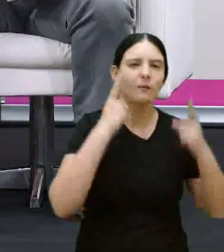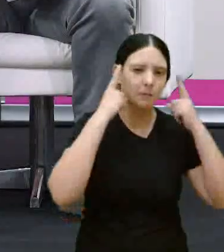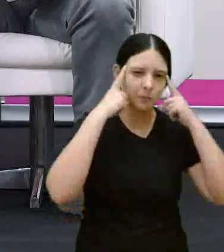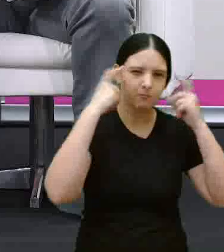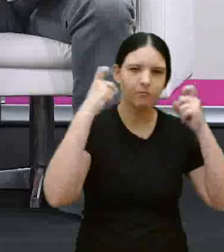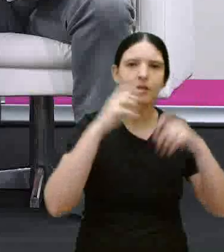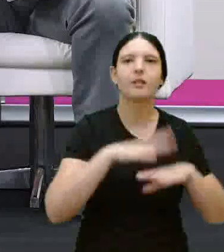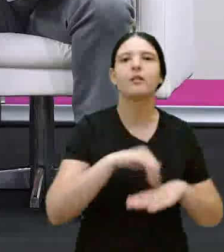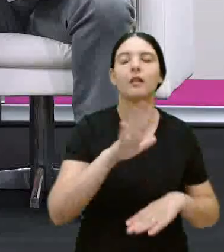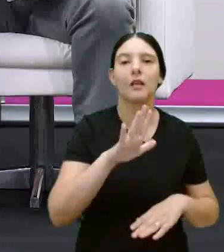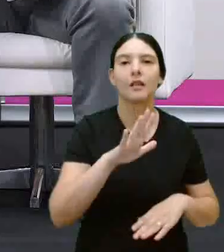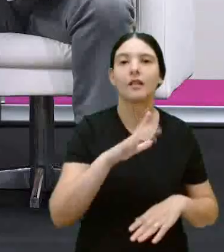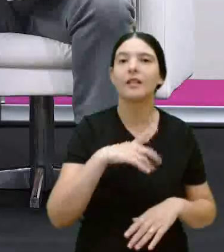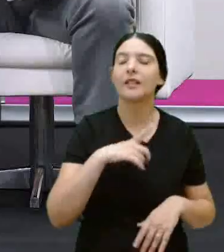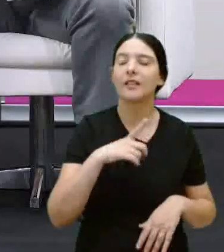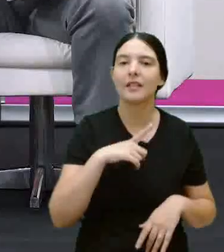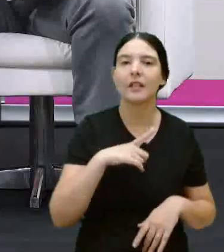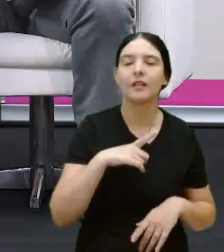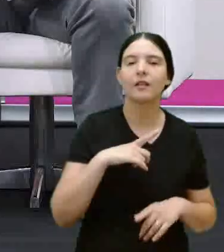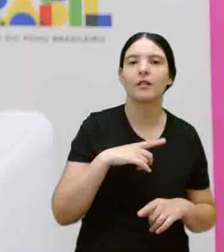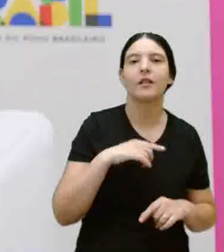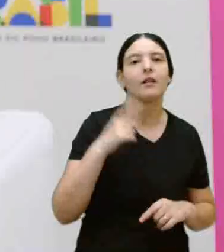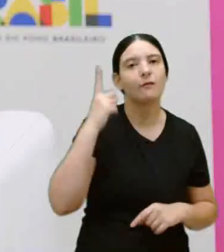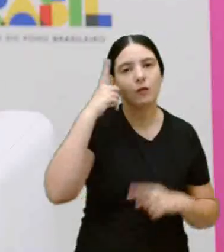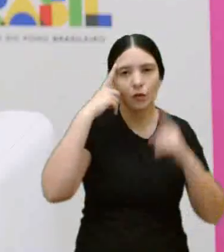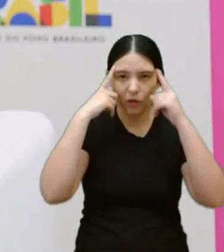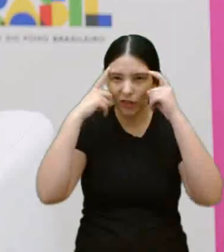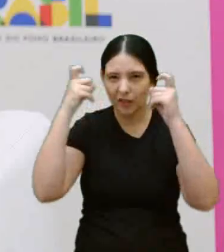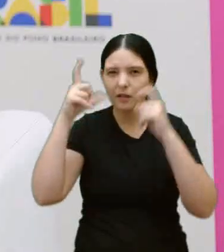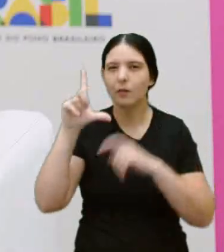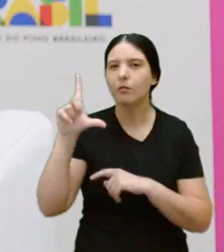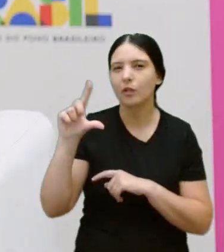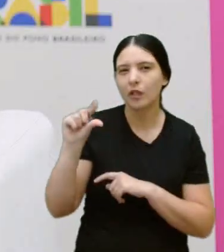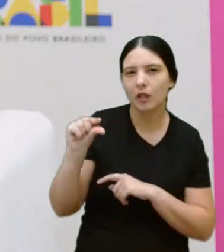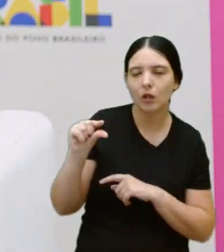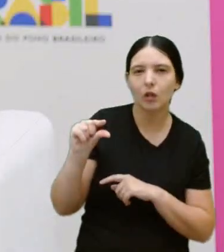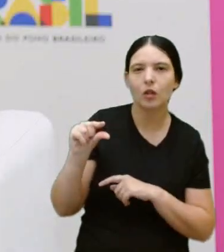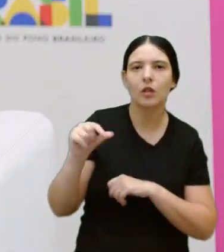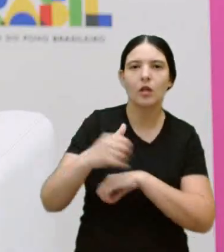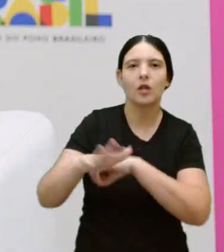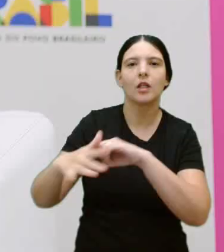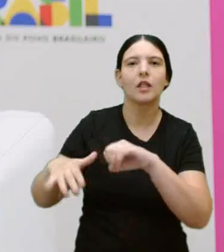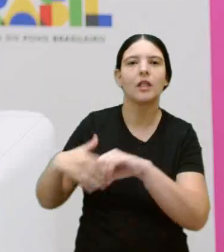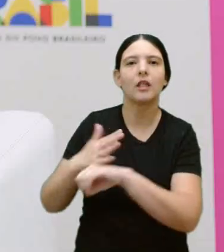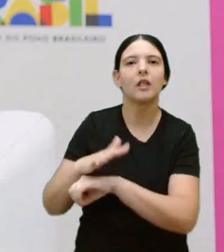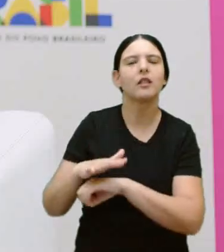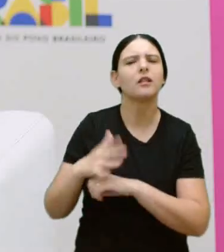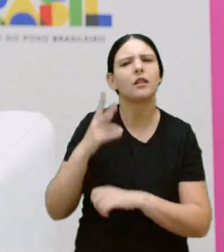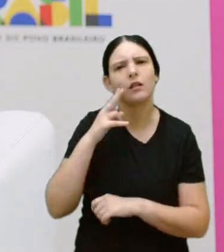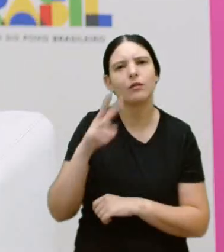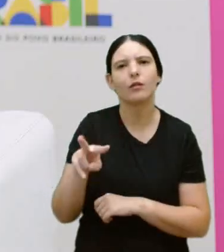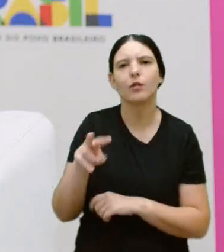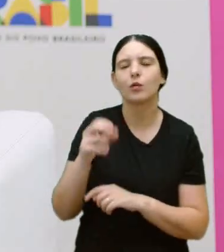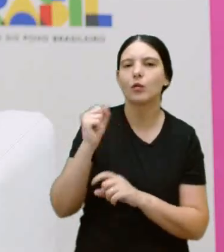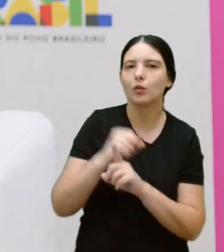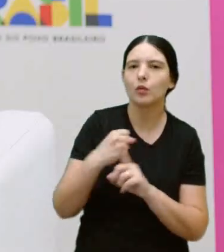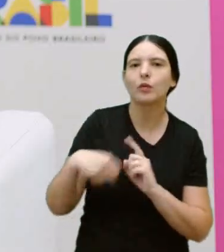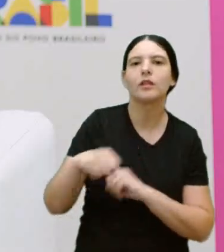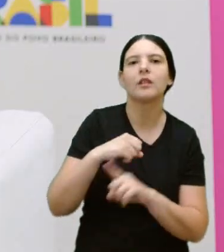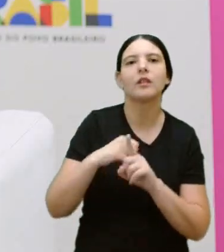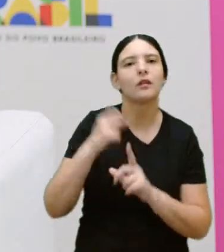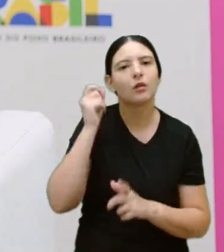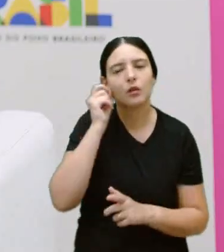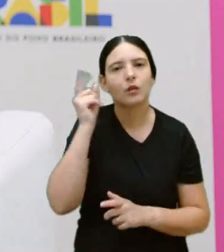uma taxa baixa de violência. Ele foi ver ilhas do Pacífico, ele foi em sociedades, em culturas da Ilha